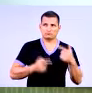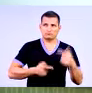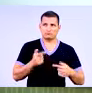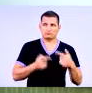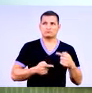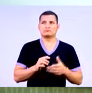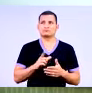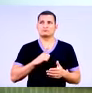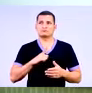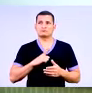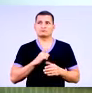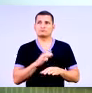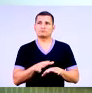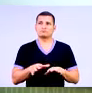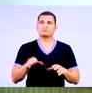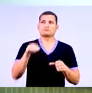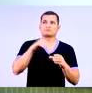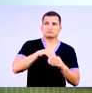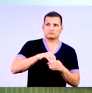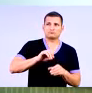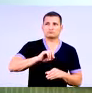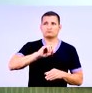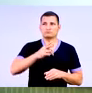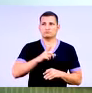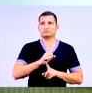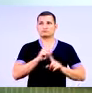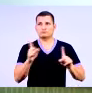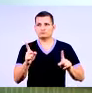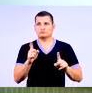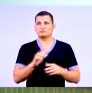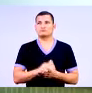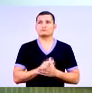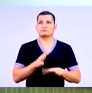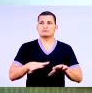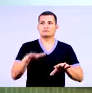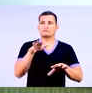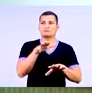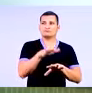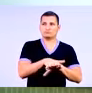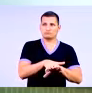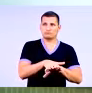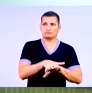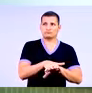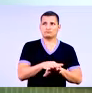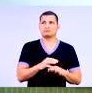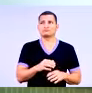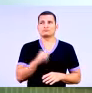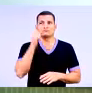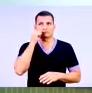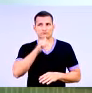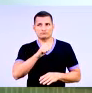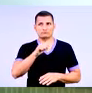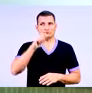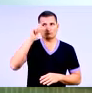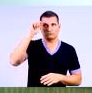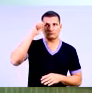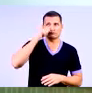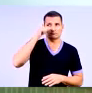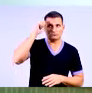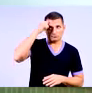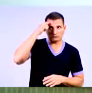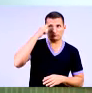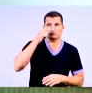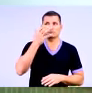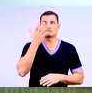implementadas ou não para a inclusão social. Né? Como o professor falou, inclusão da mulher, do negro, da criança, da pessoa